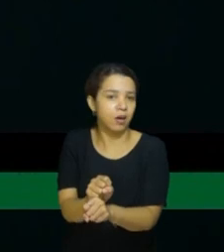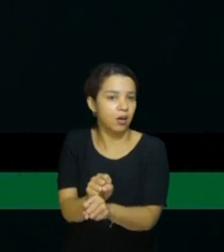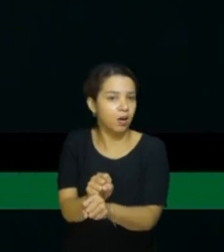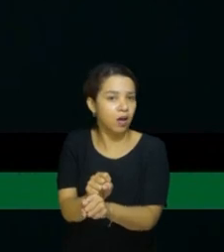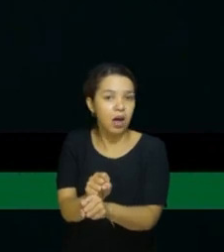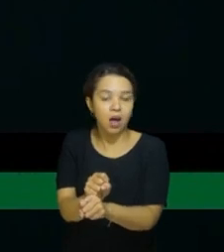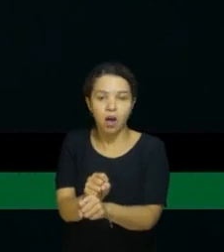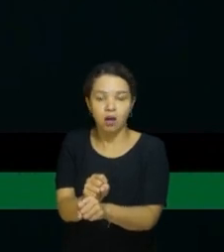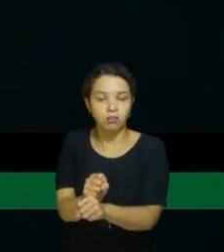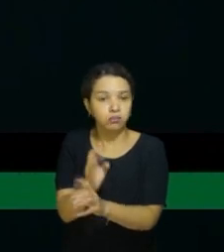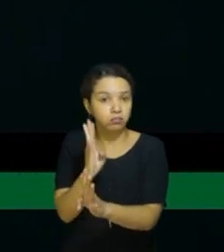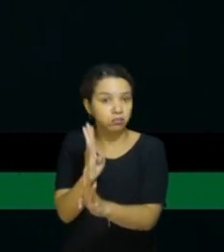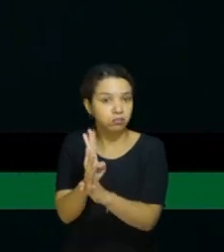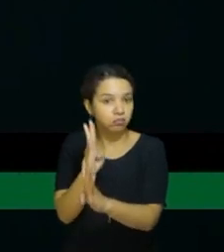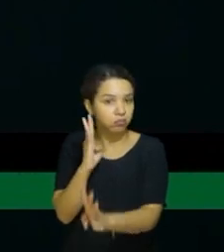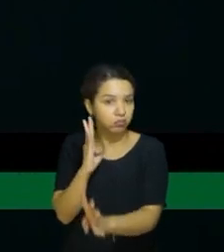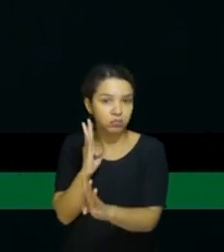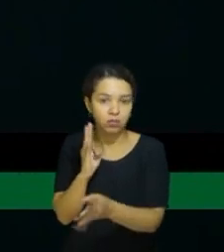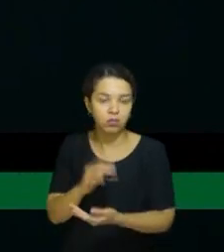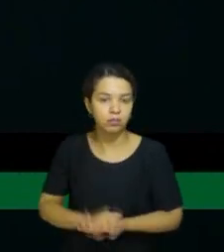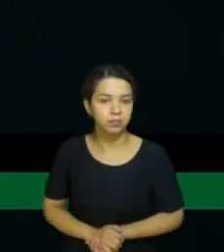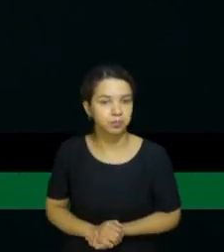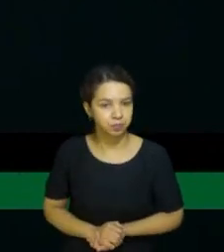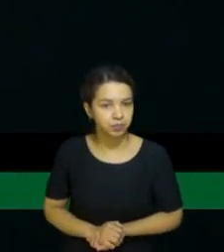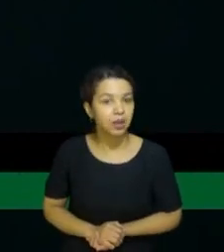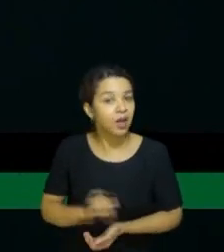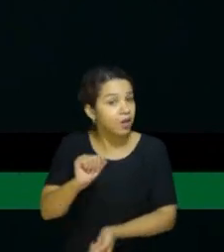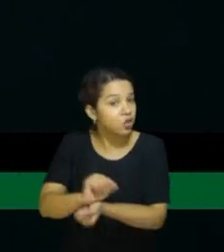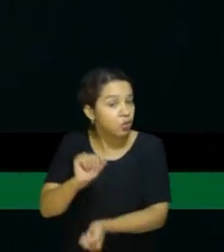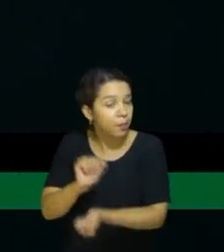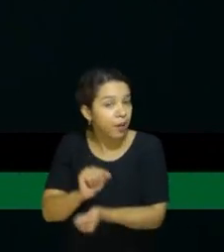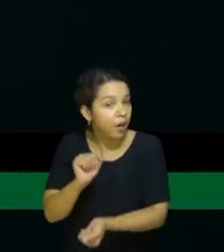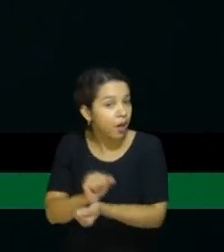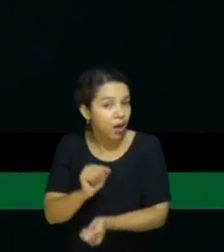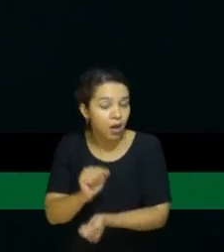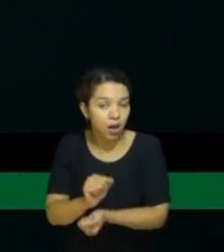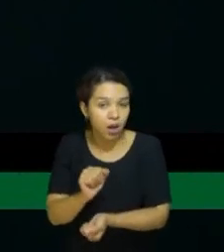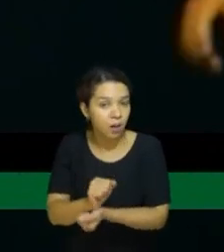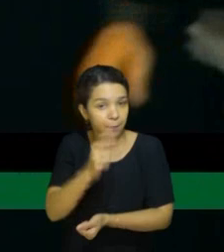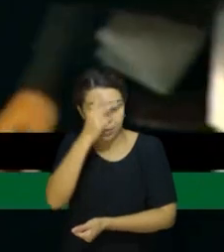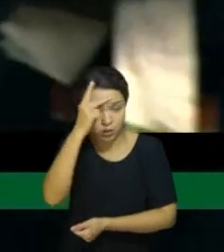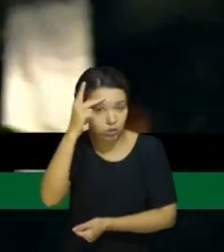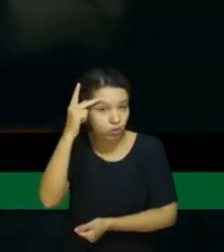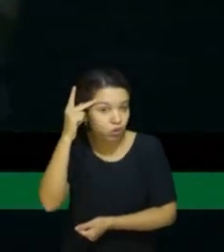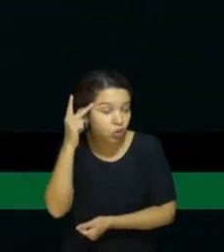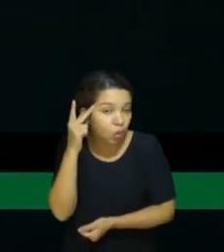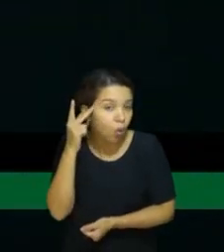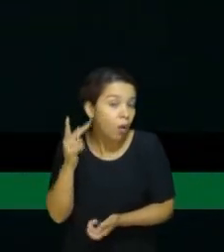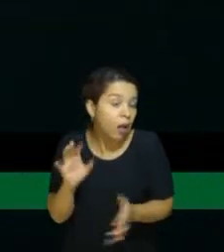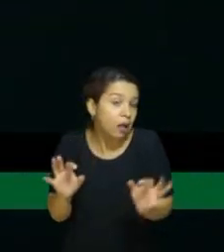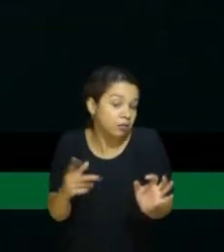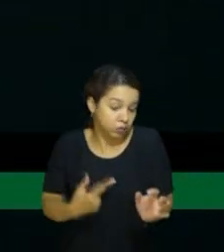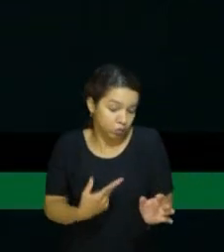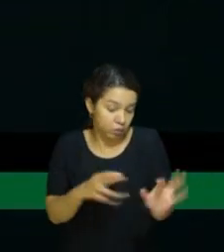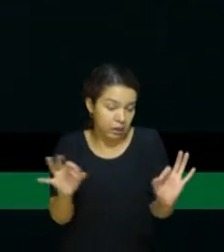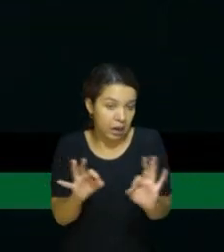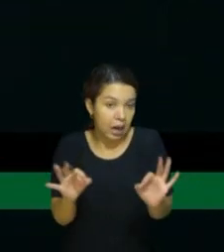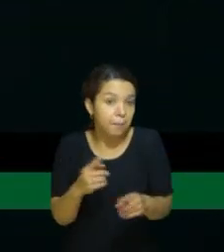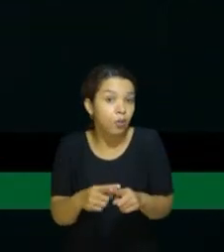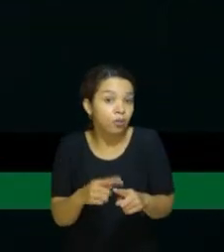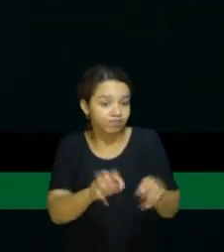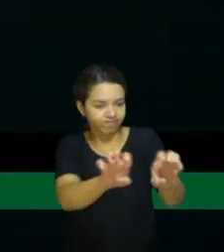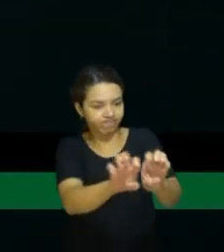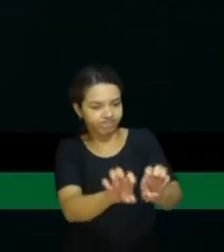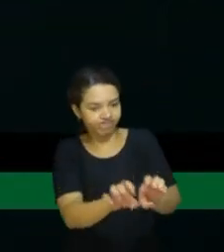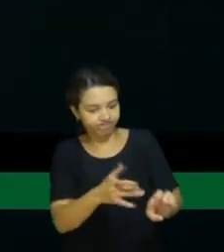de de intervenções cirúrgicas que estavam aguardando posicionamento da estrutura de saúde dos